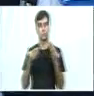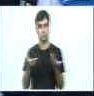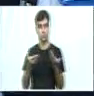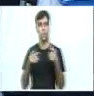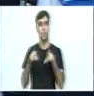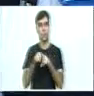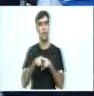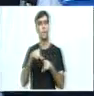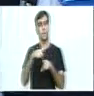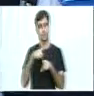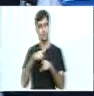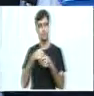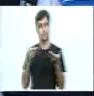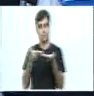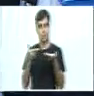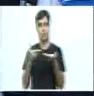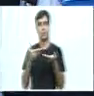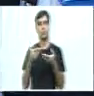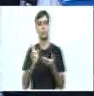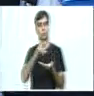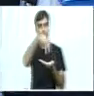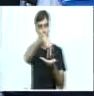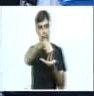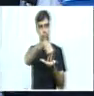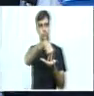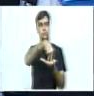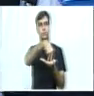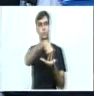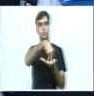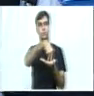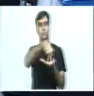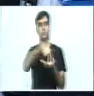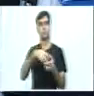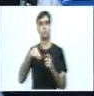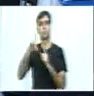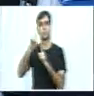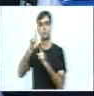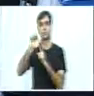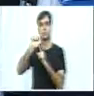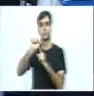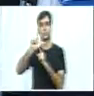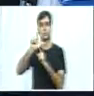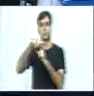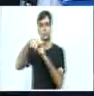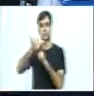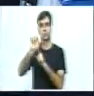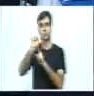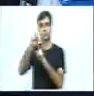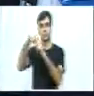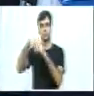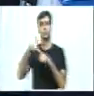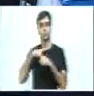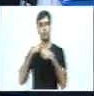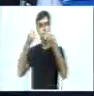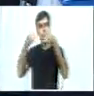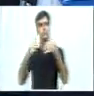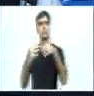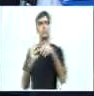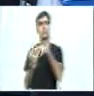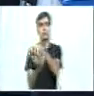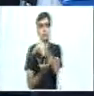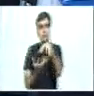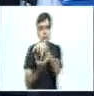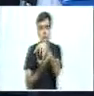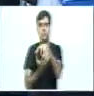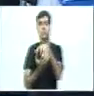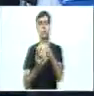Ainda temos para, então, o uso da tribuna, Dalisson Figueiredo, ele que vem falar sobre a greve dos servidores do